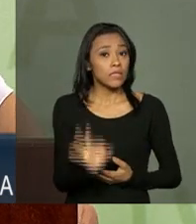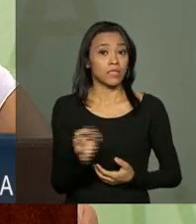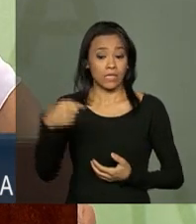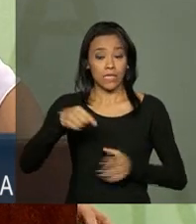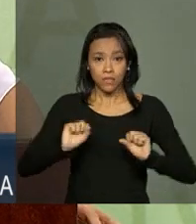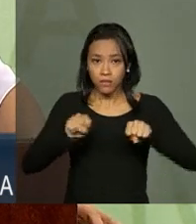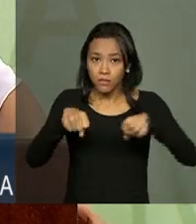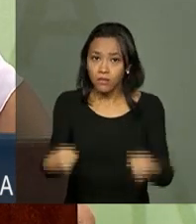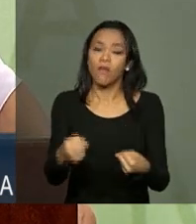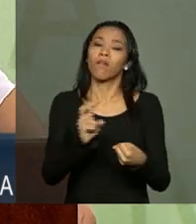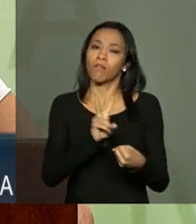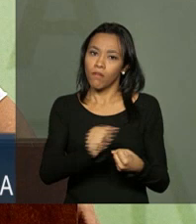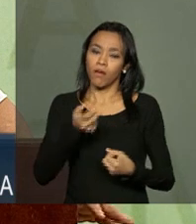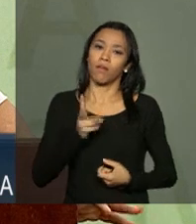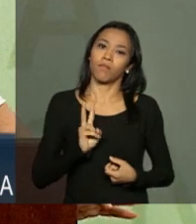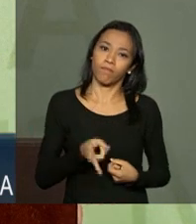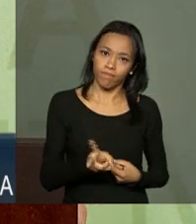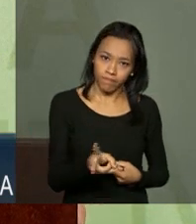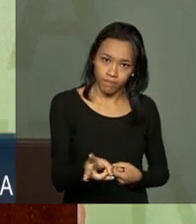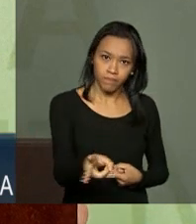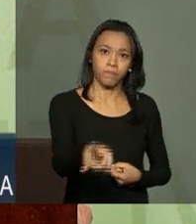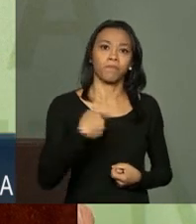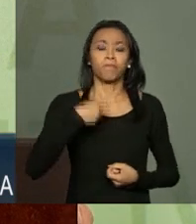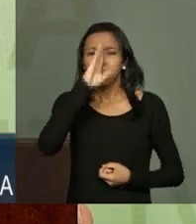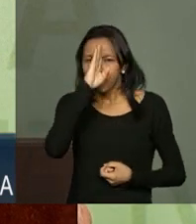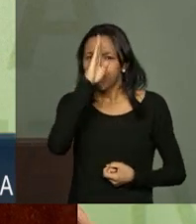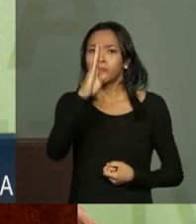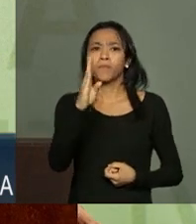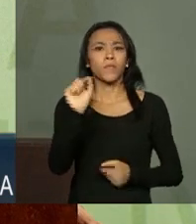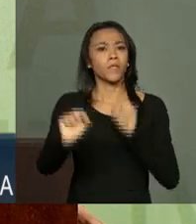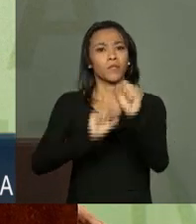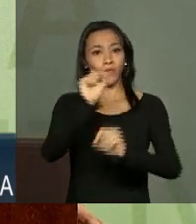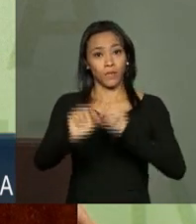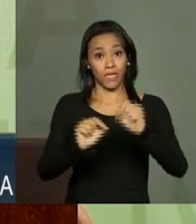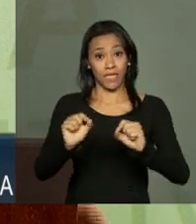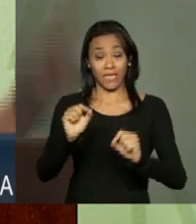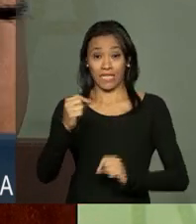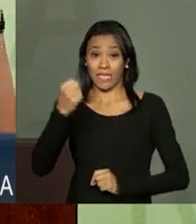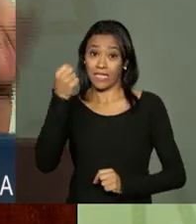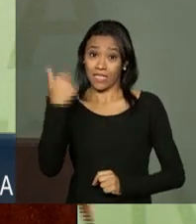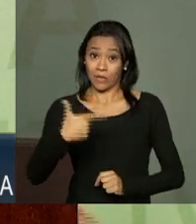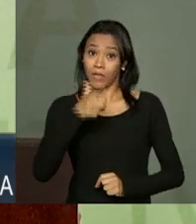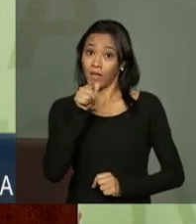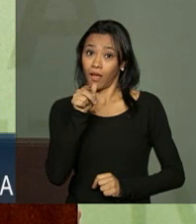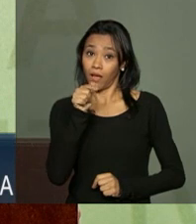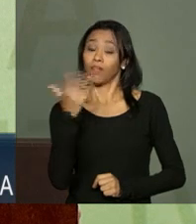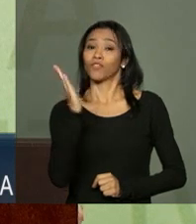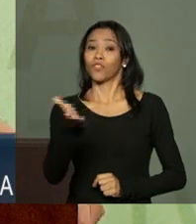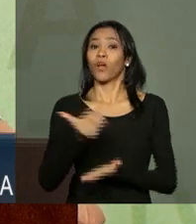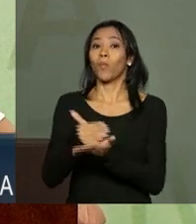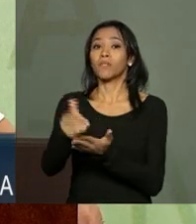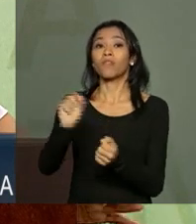esforço vai continuar, principalmente no caso da segunda água. Nós também começamos a